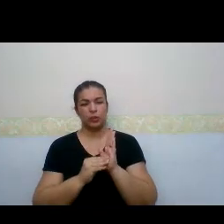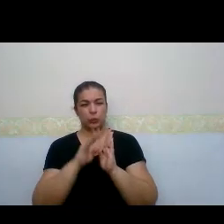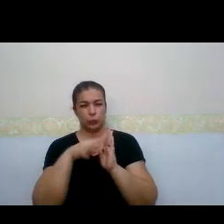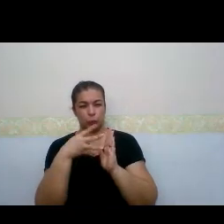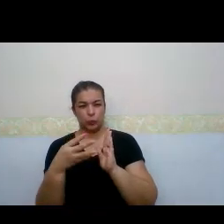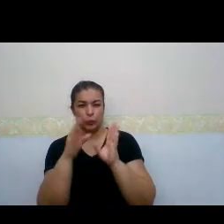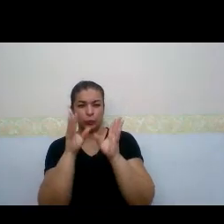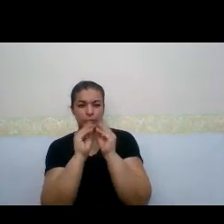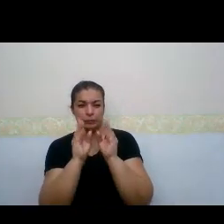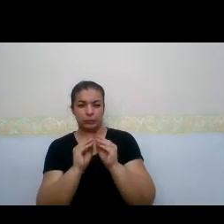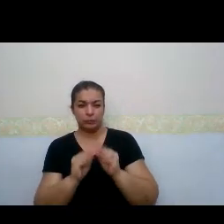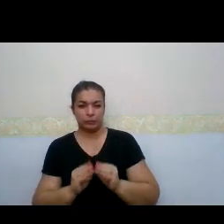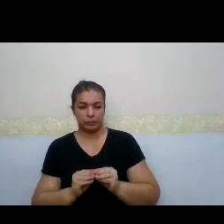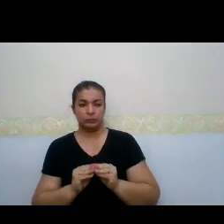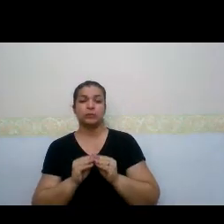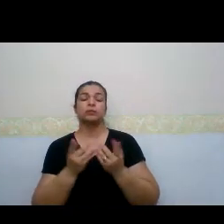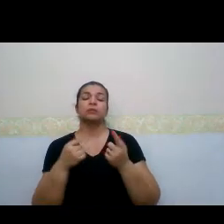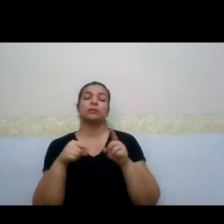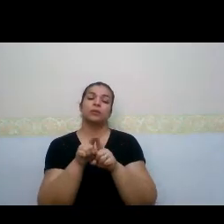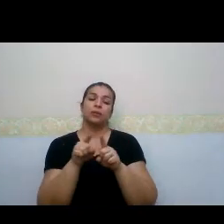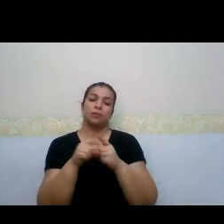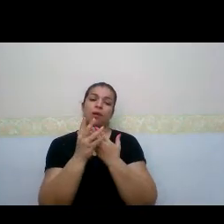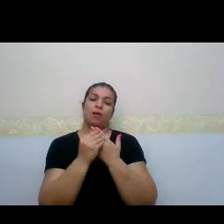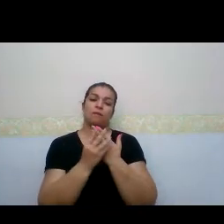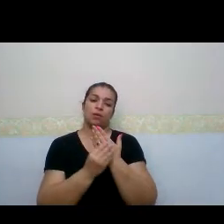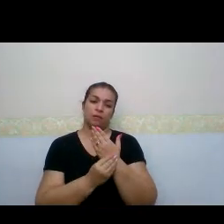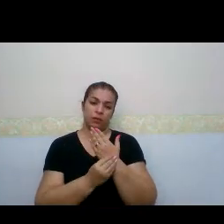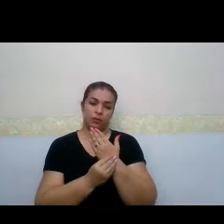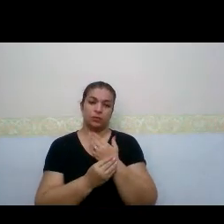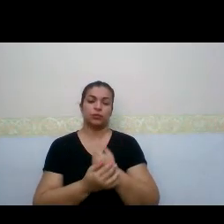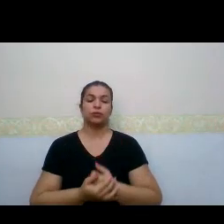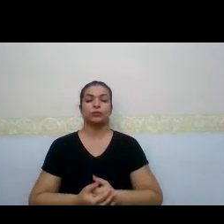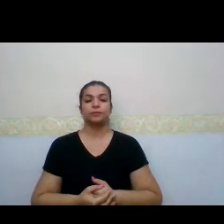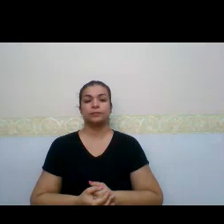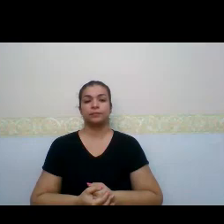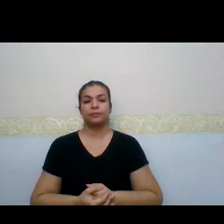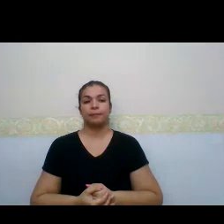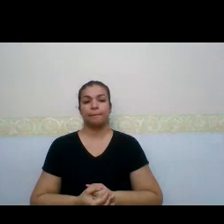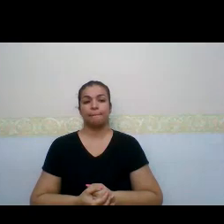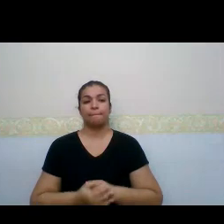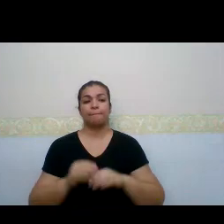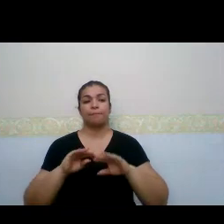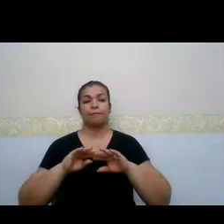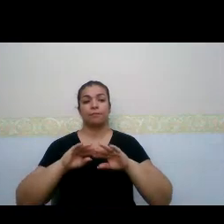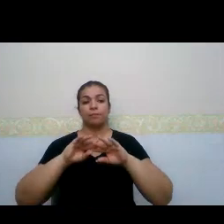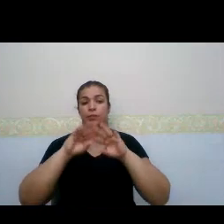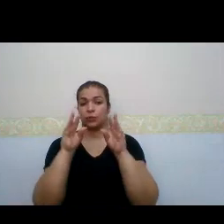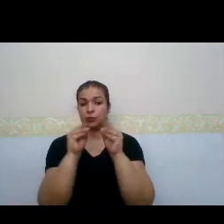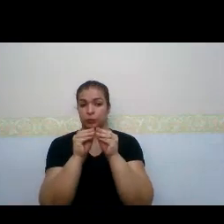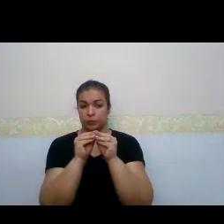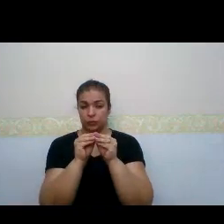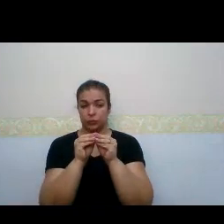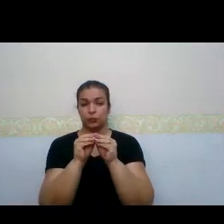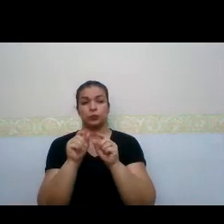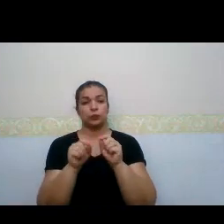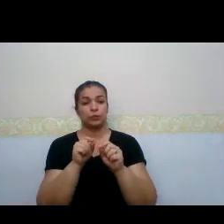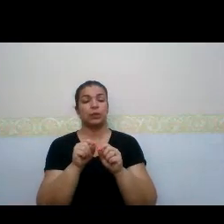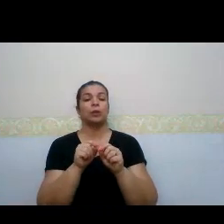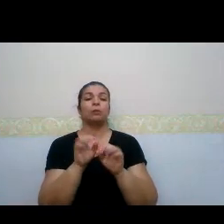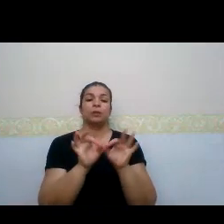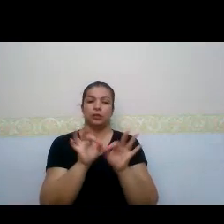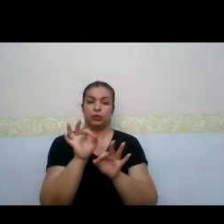descrição do conteúdo programático e as referências bibliográficas. Resumindo, o planejamento